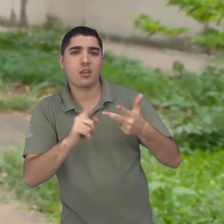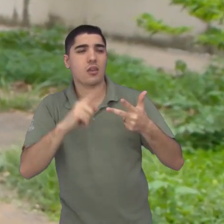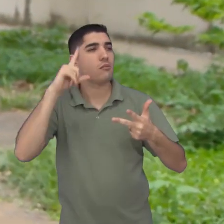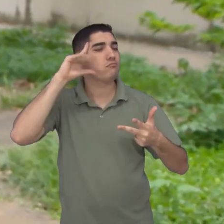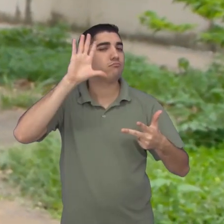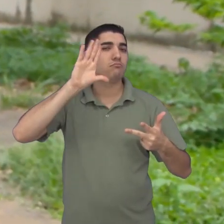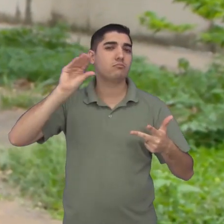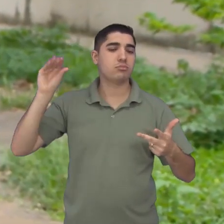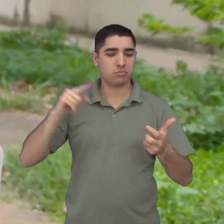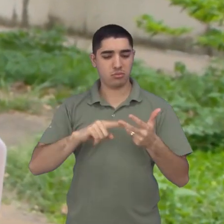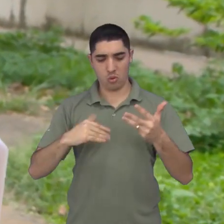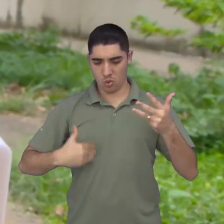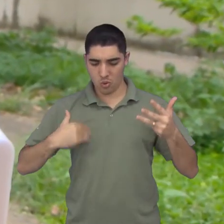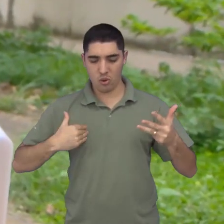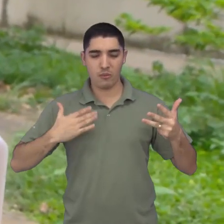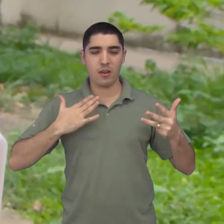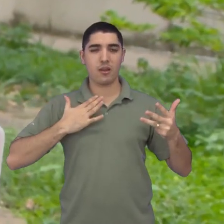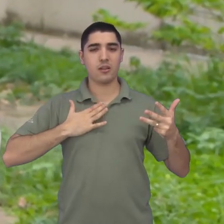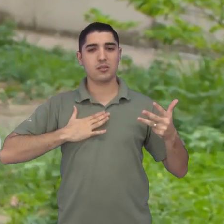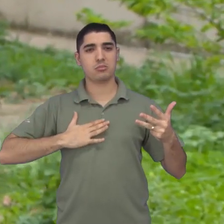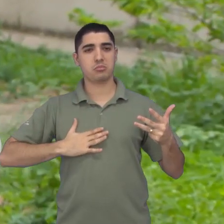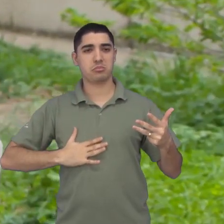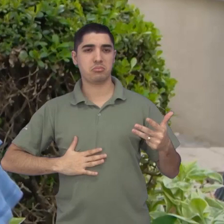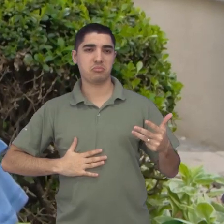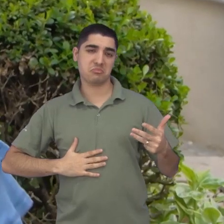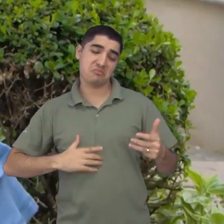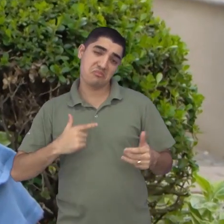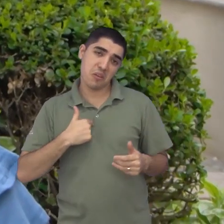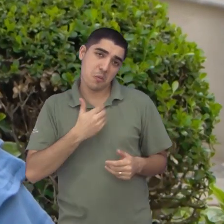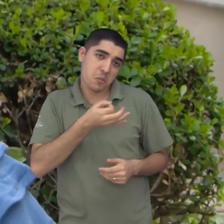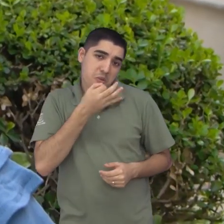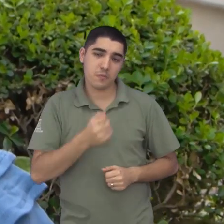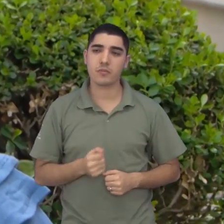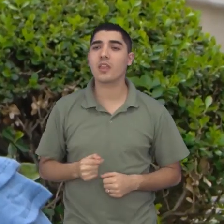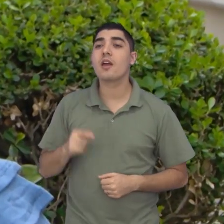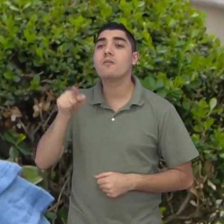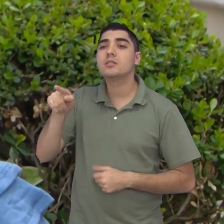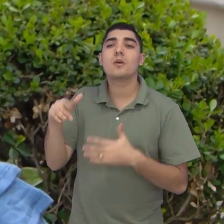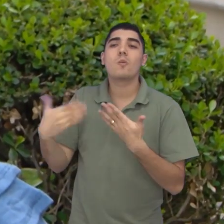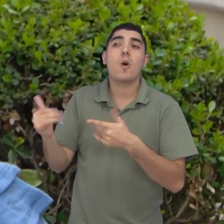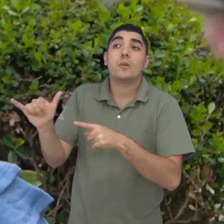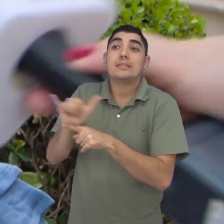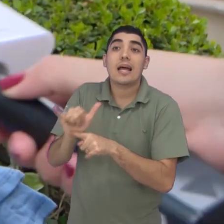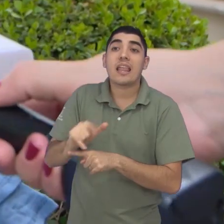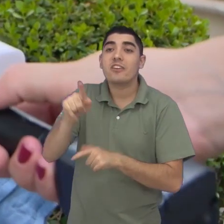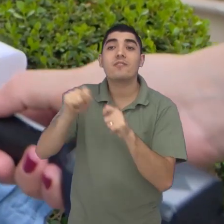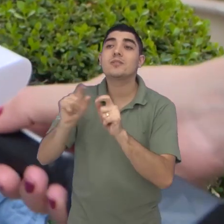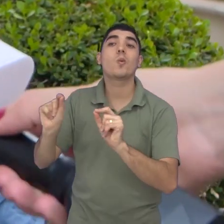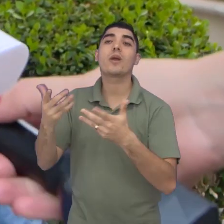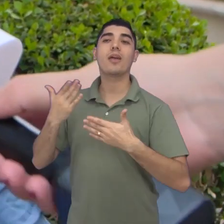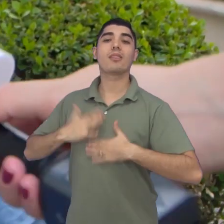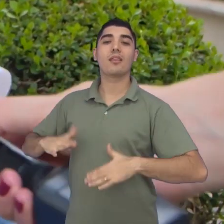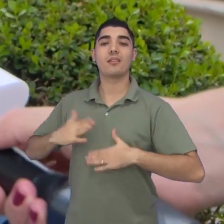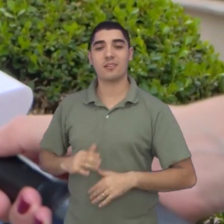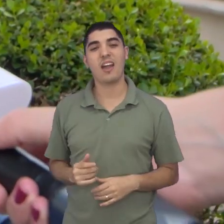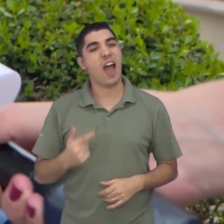descansar o corpo. Eu acho que é basicamente isso. Qual que é a sua tática? O que você faz para desconectar? Ah, vou pra